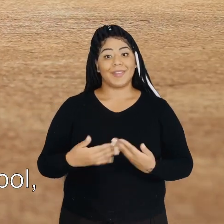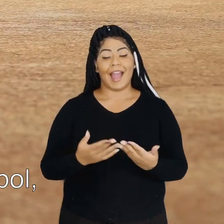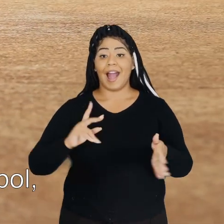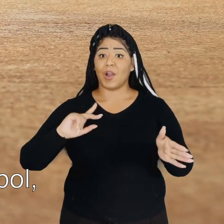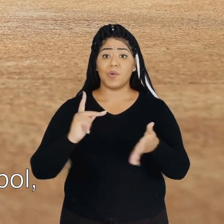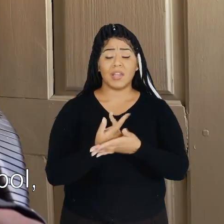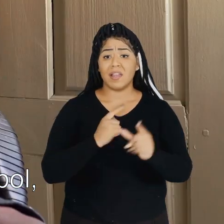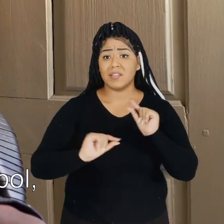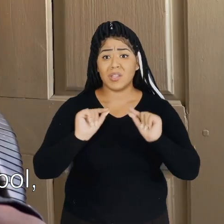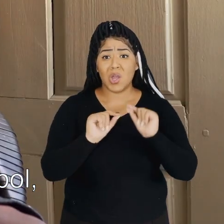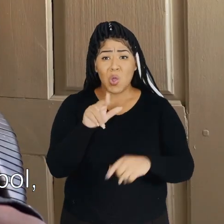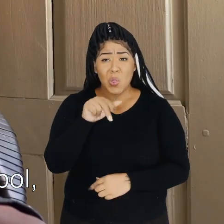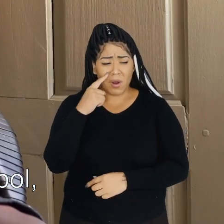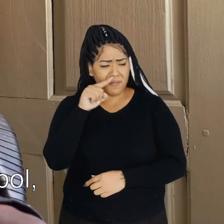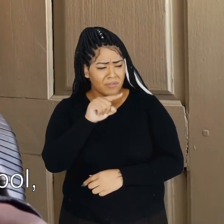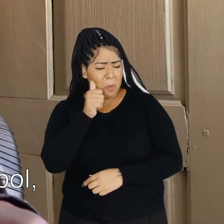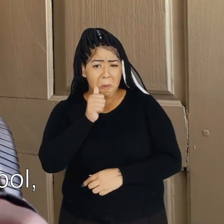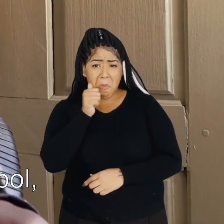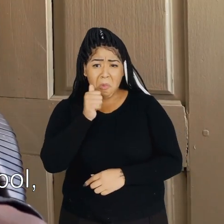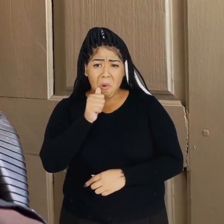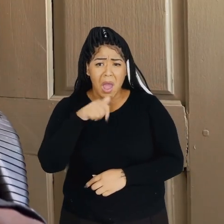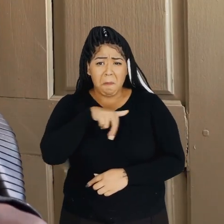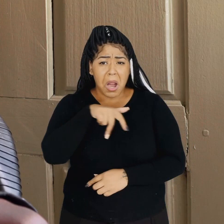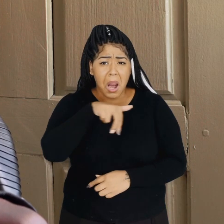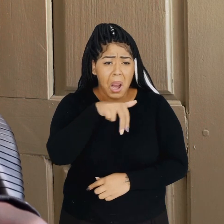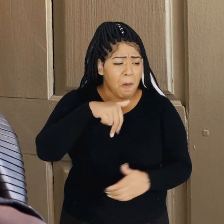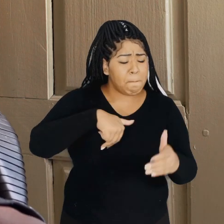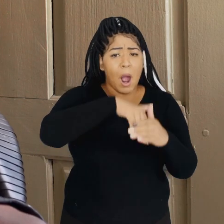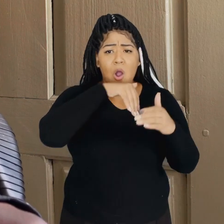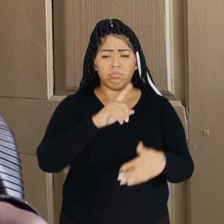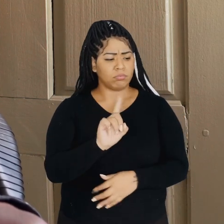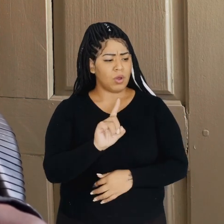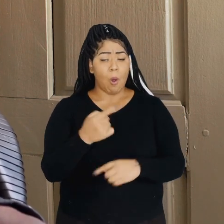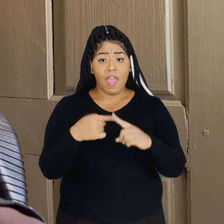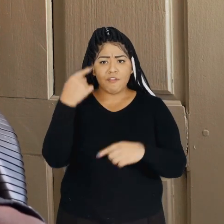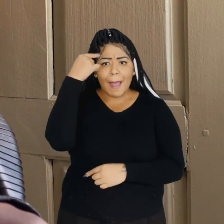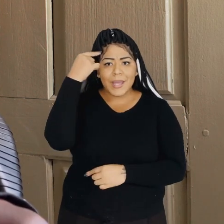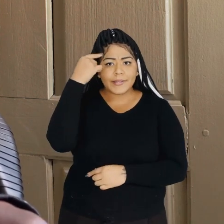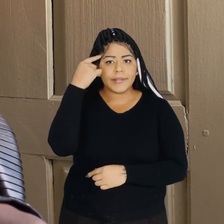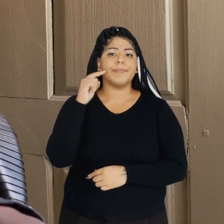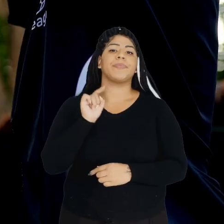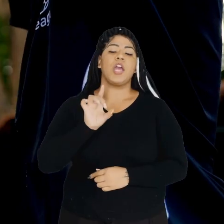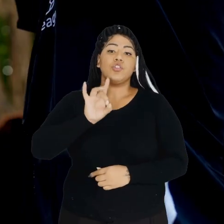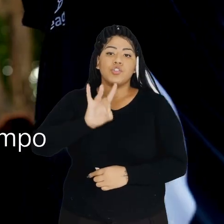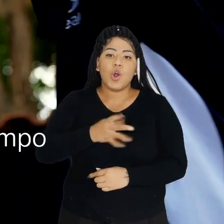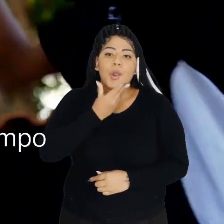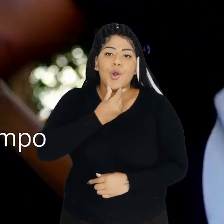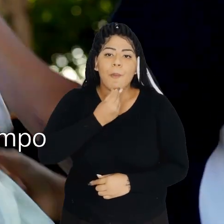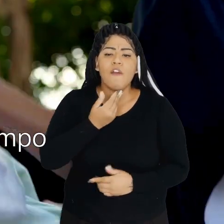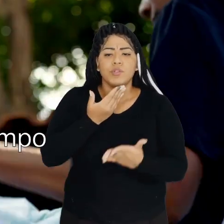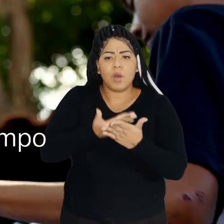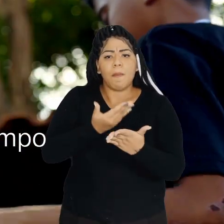A maioria das vezes a gente nunca via ali uma menina jogando futebol, né? Então eu achava que o futebol era um esporte para menino. Eu